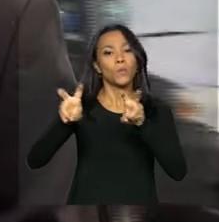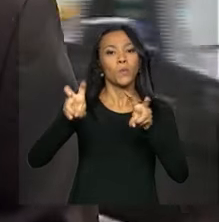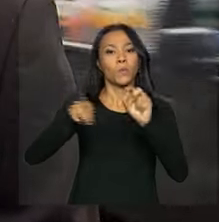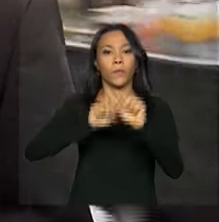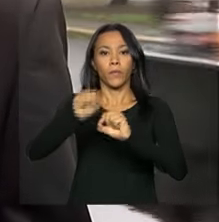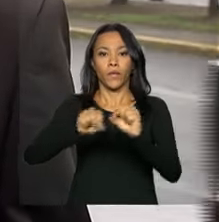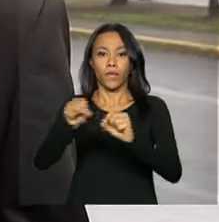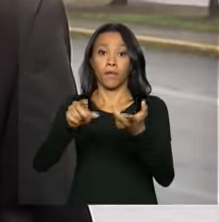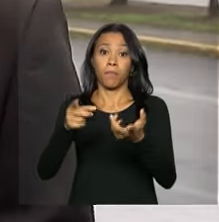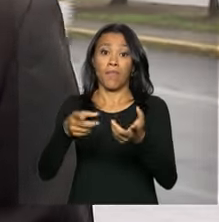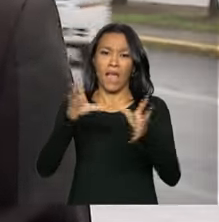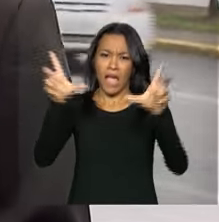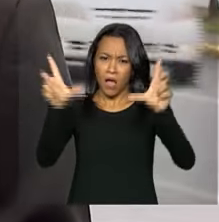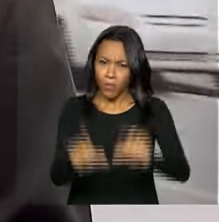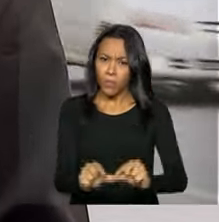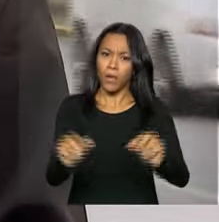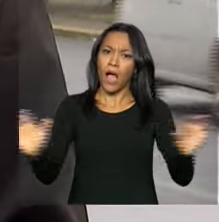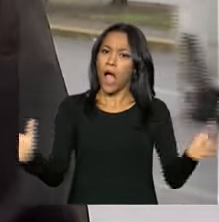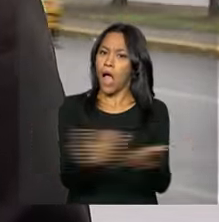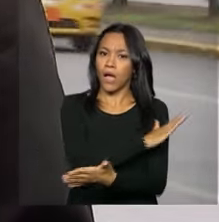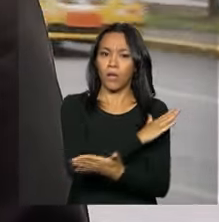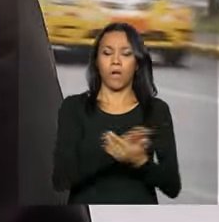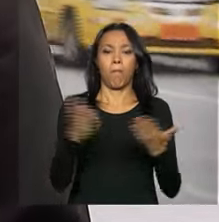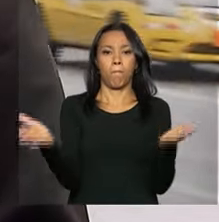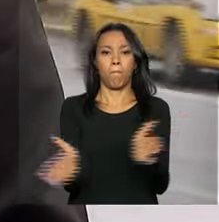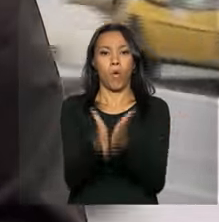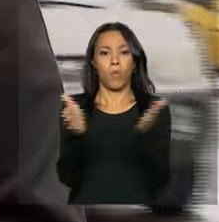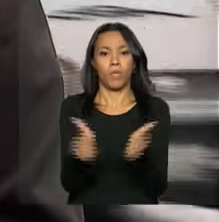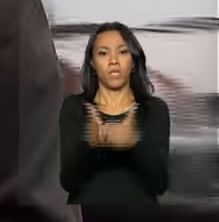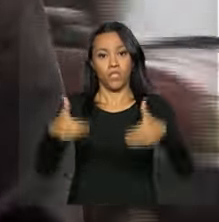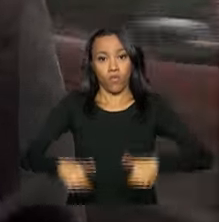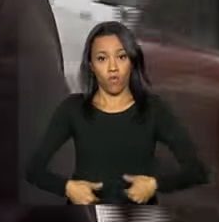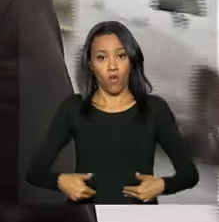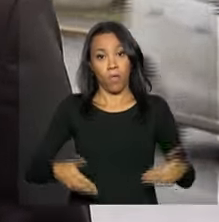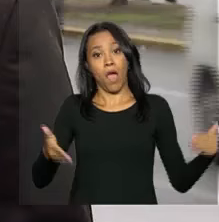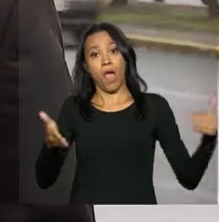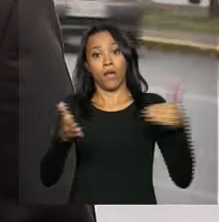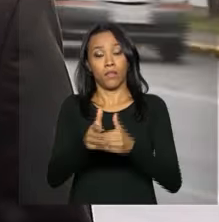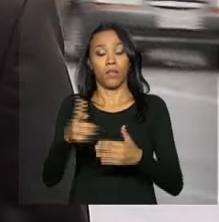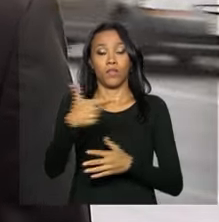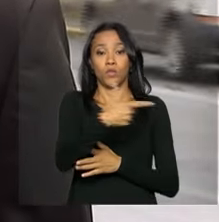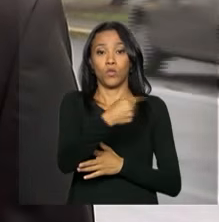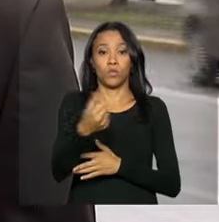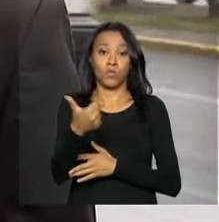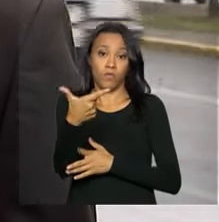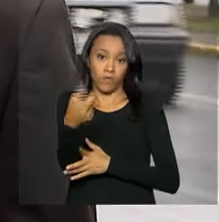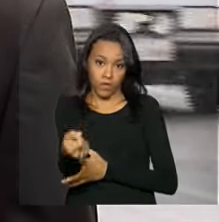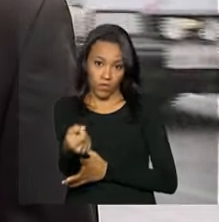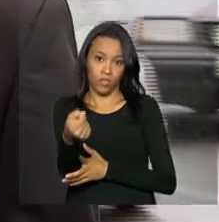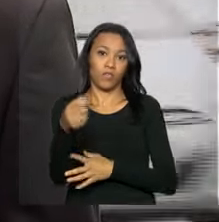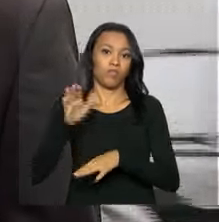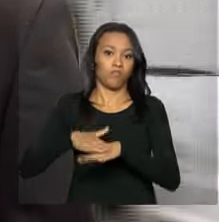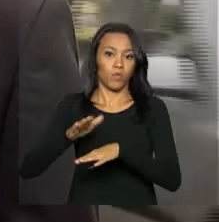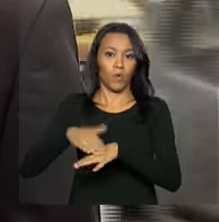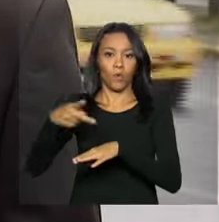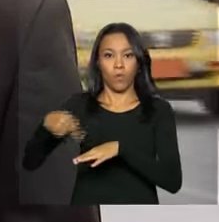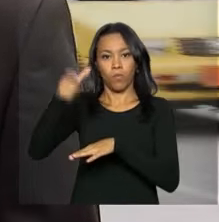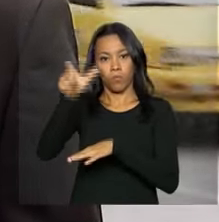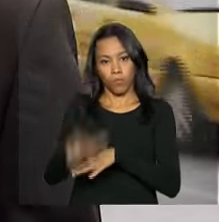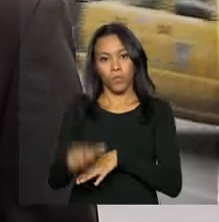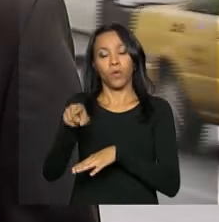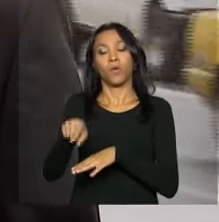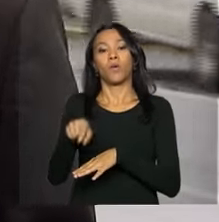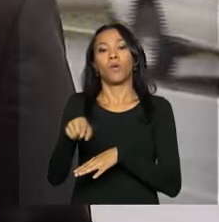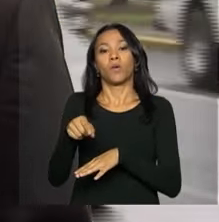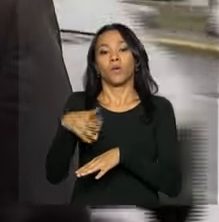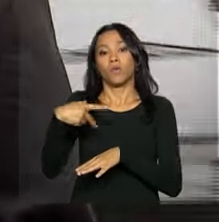de eliminar a pobreza e a fome na América Latina e no Caribe até o ano 2020. De acordo com o embaixador equatoriano no Brasil,